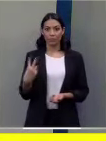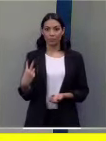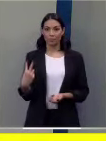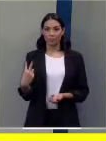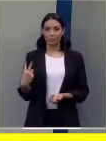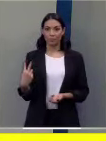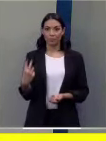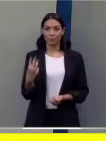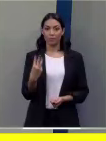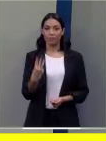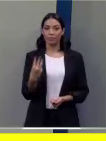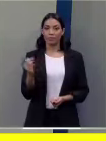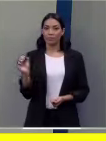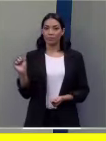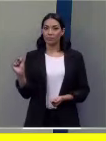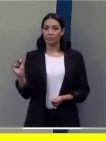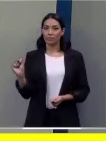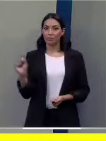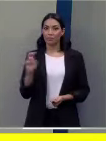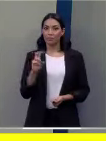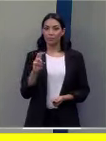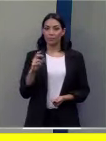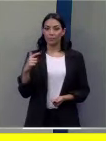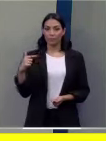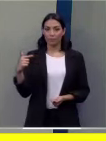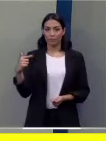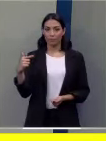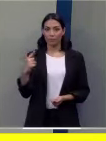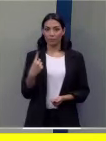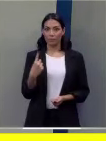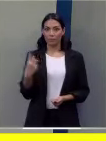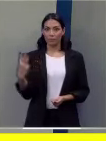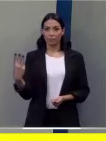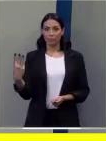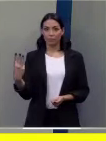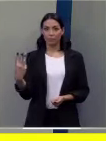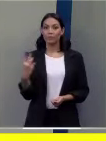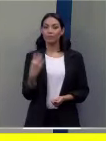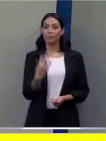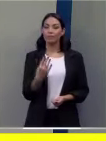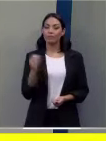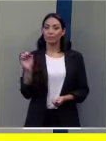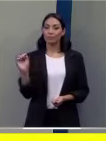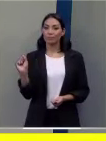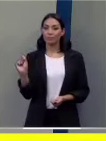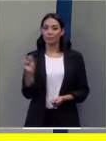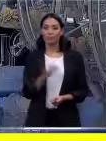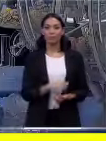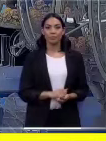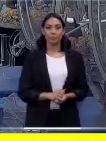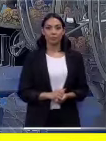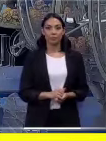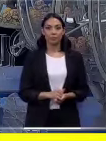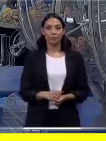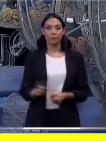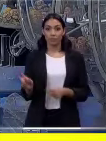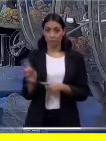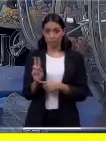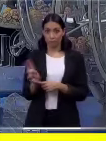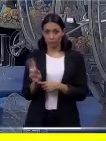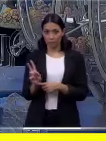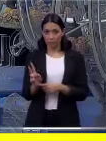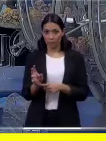62, 38, 57, 13 e 48. Os senhores